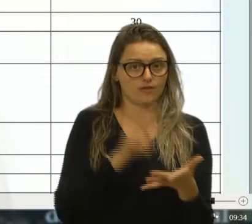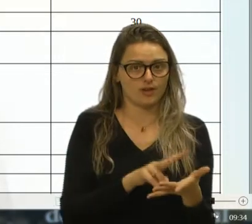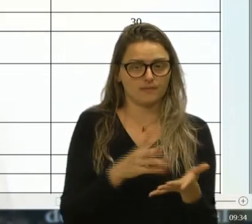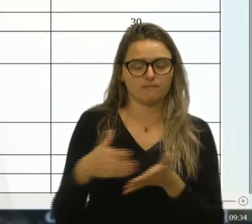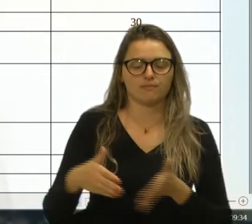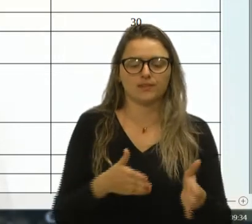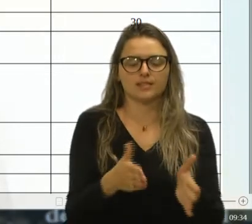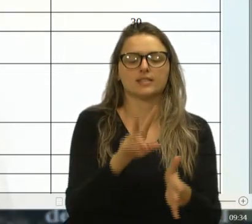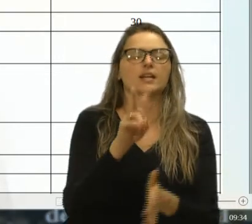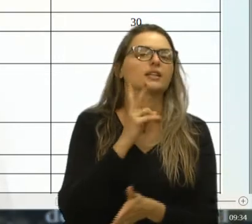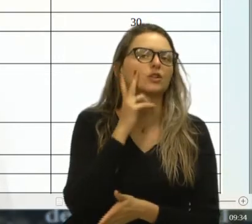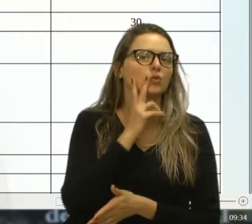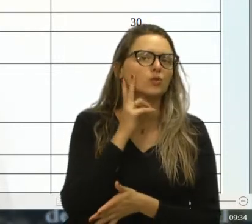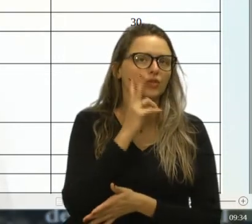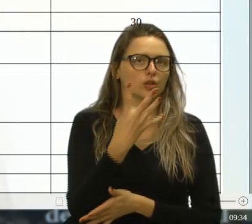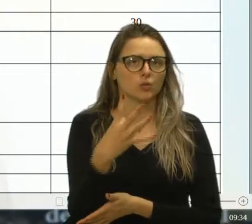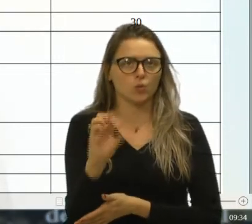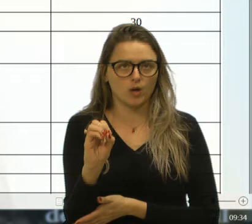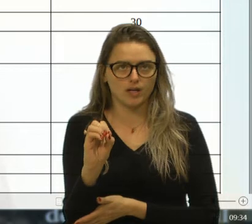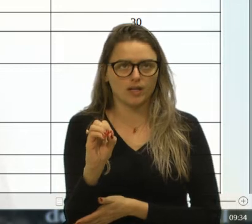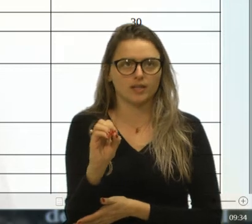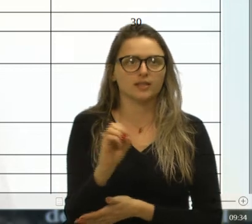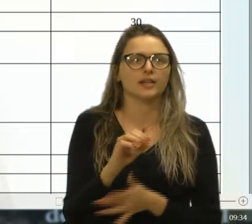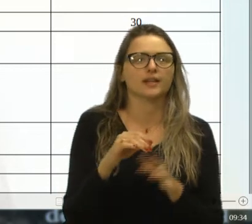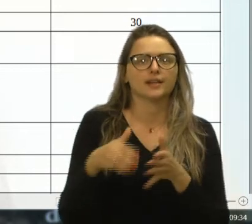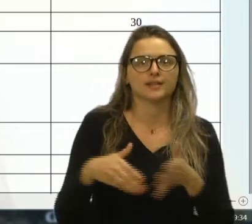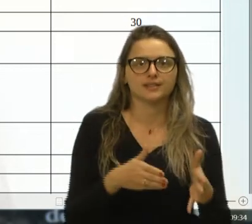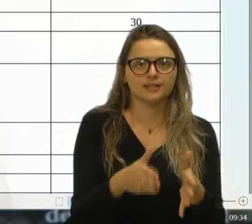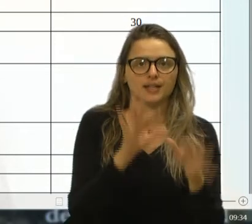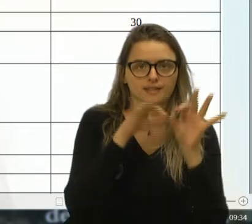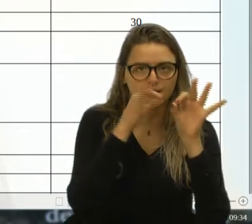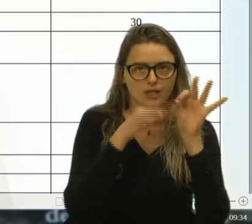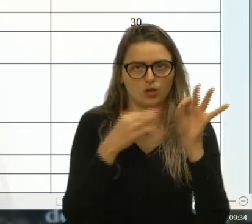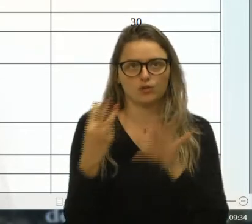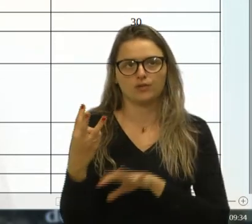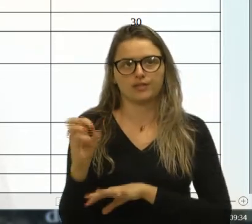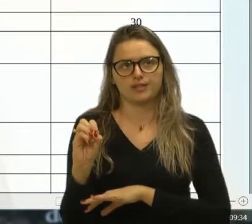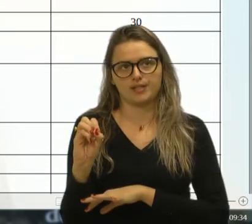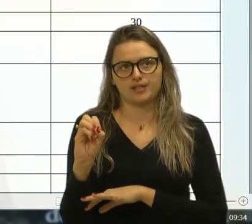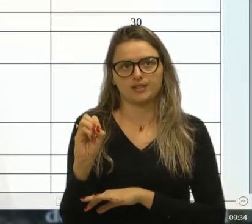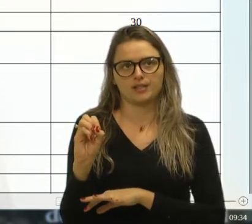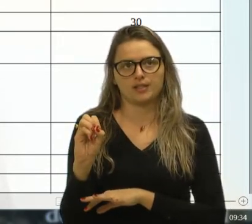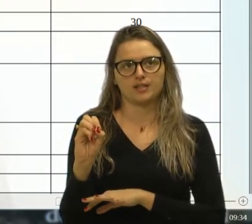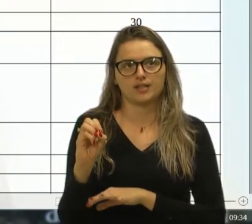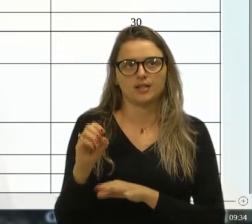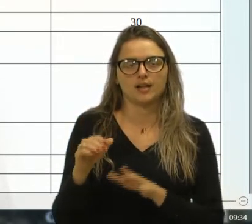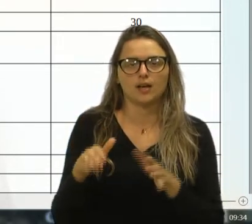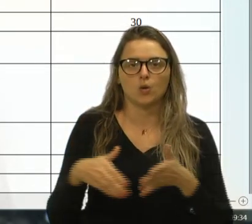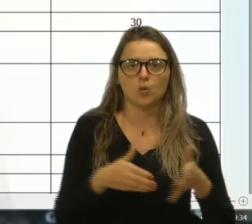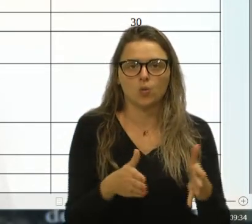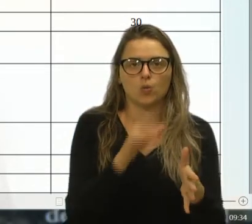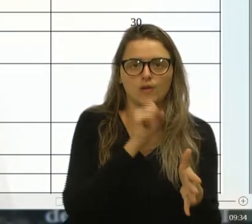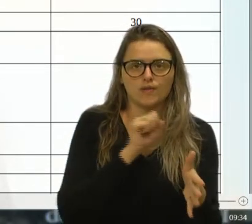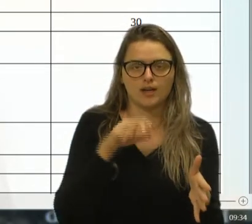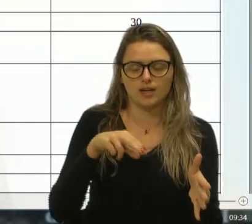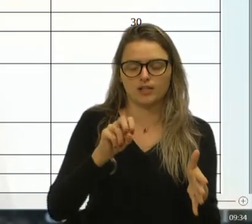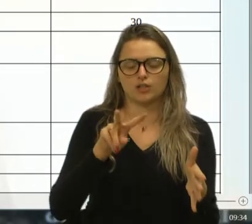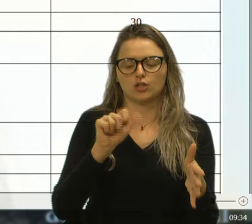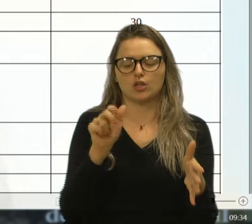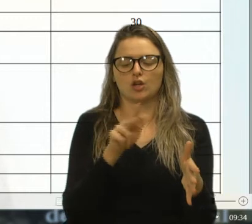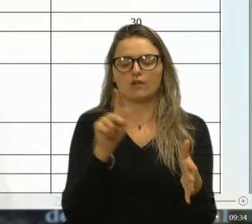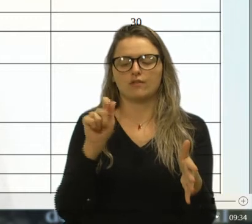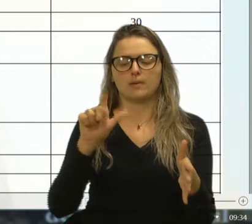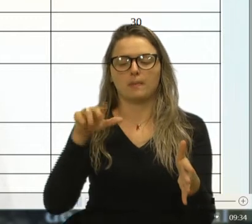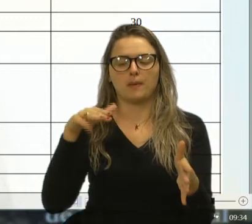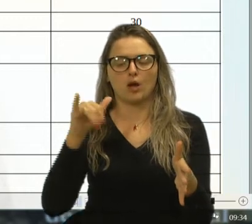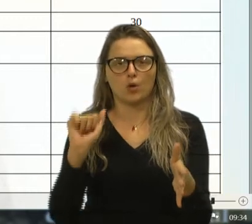do Vinho, atual 40, Estrada da Uva 30, Estrada Velha de Nova Palmira, Arroio do Ouro